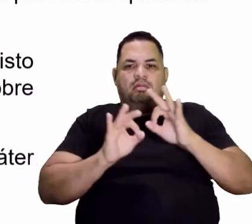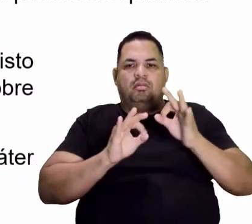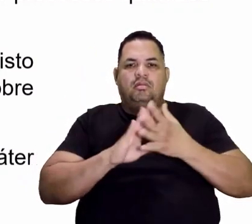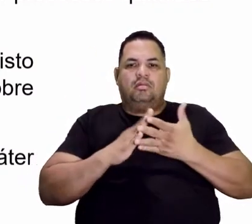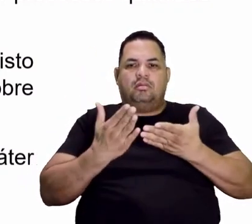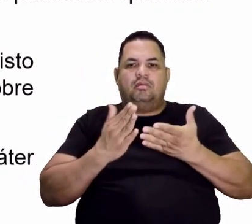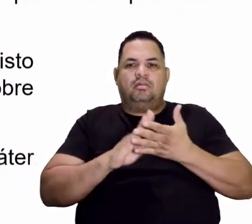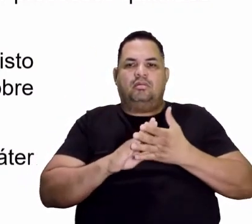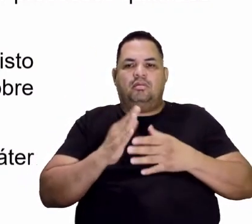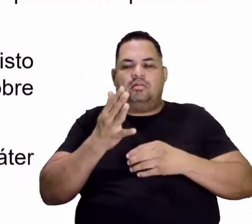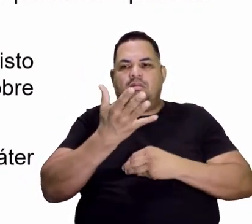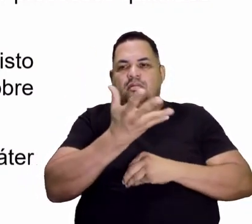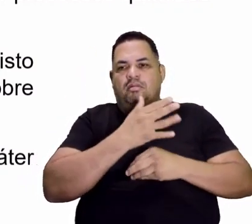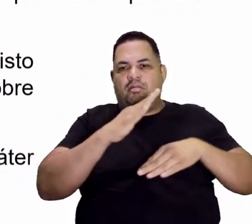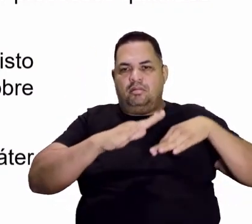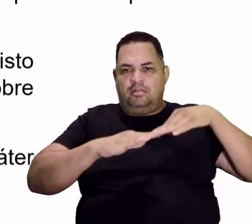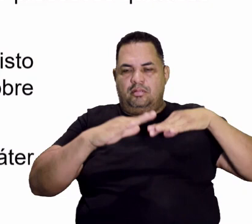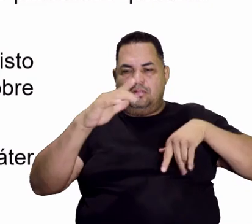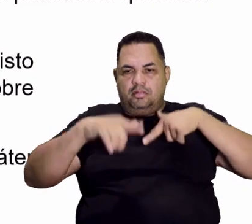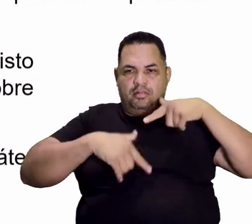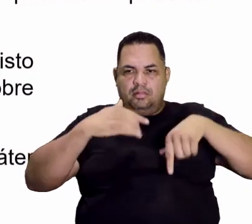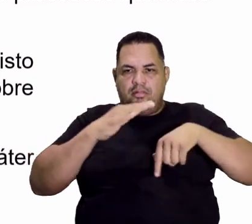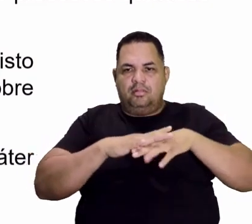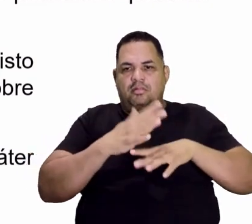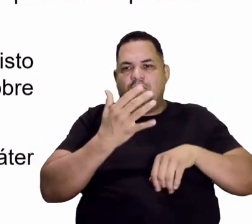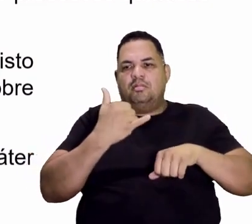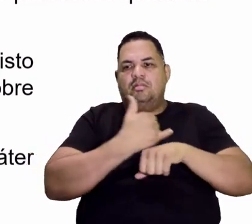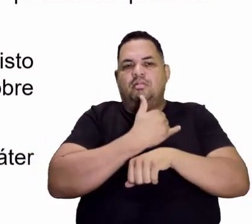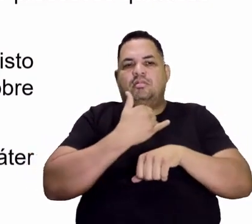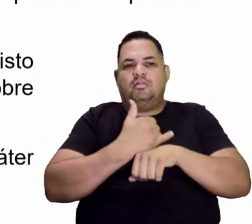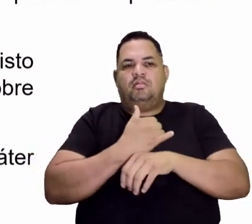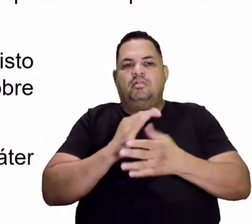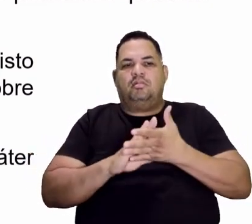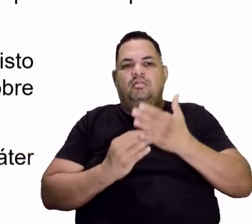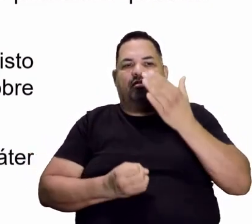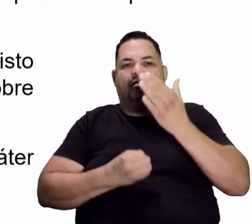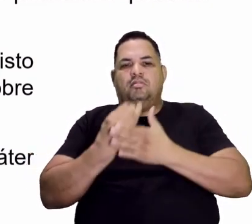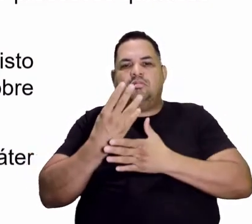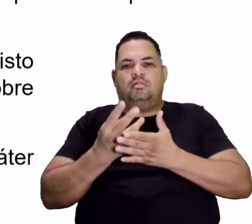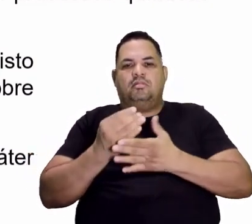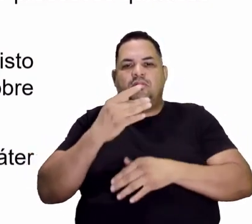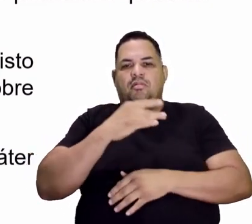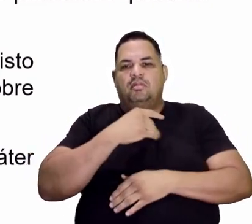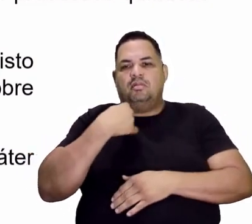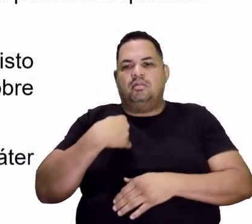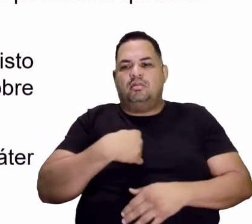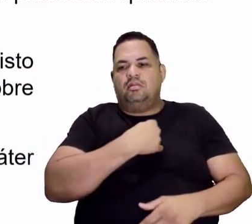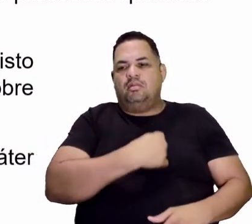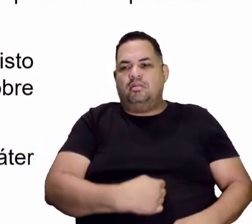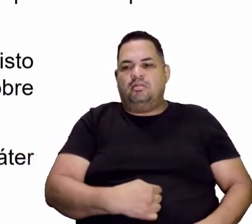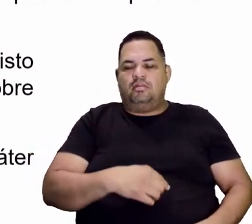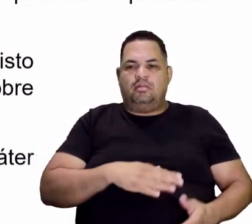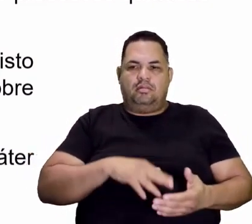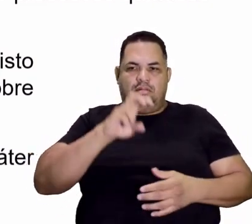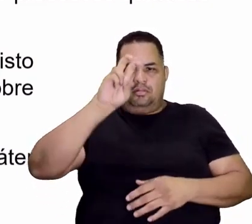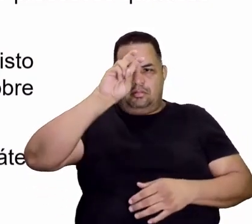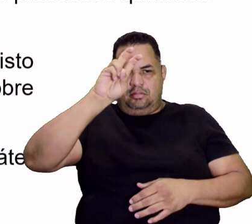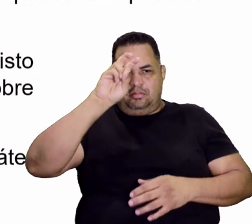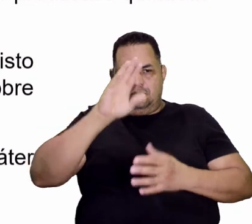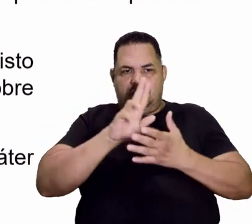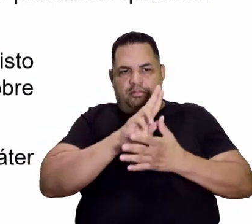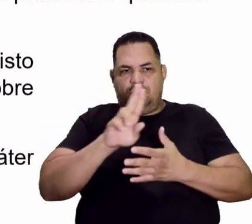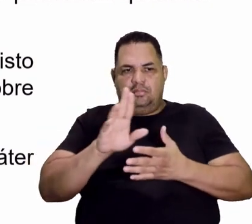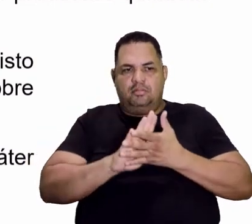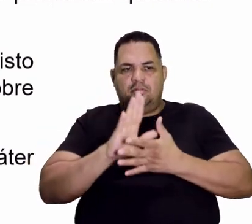lá de especulações dos artesãos metalúrgicos. Sua origem é remota, tanto na China como no Egito, embora o